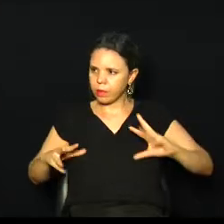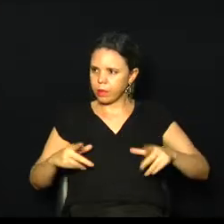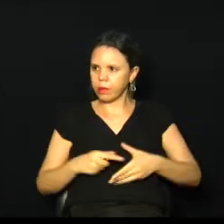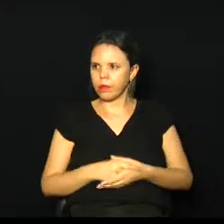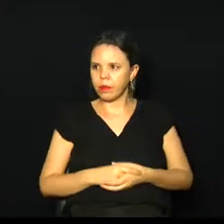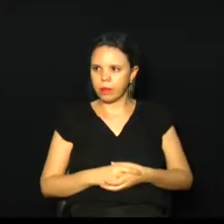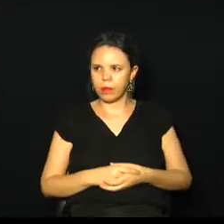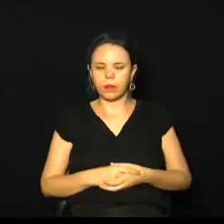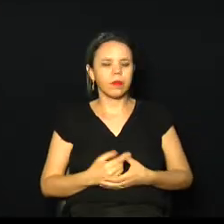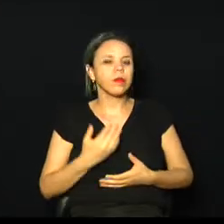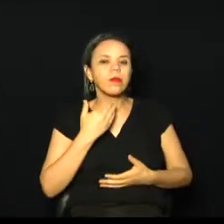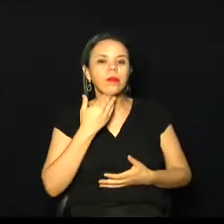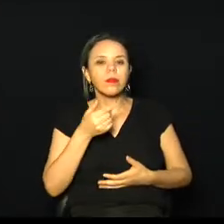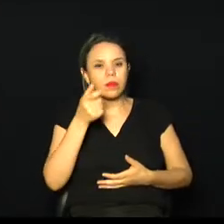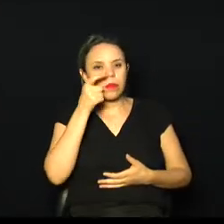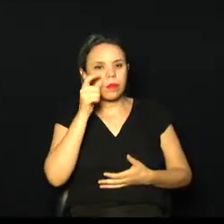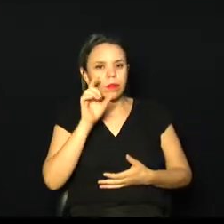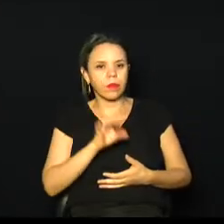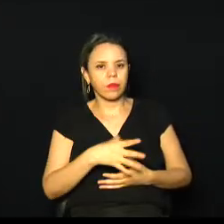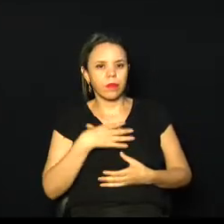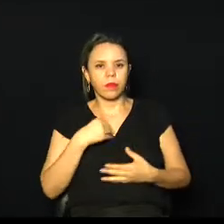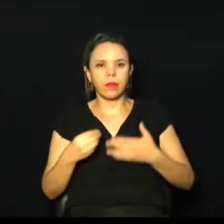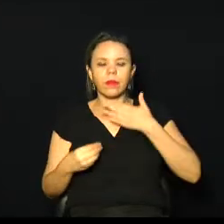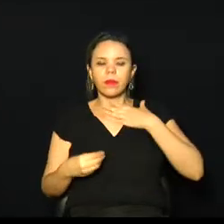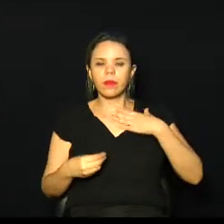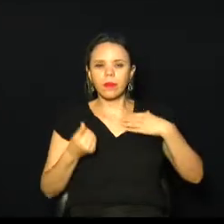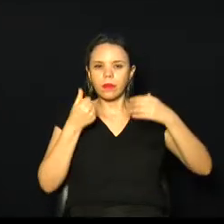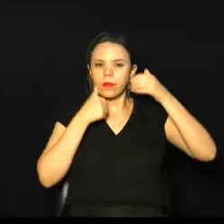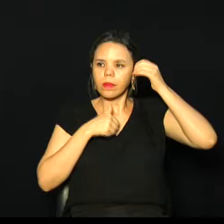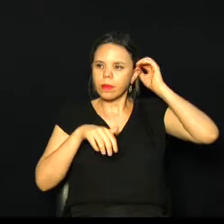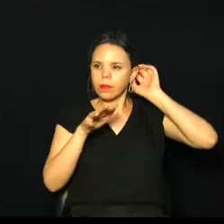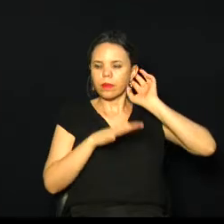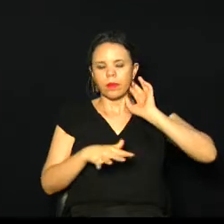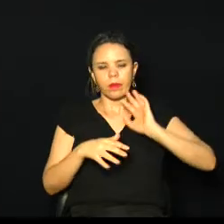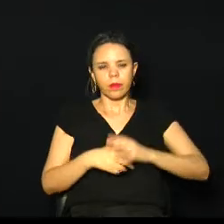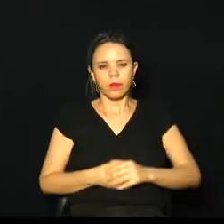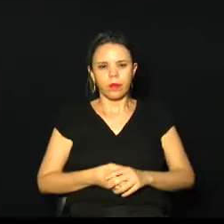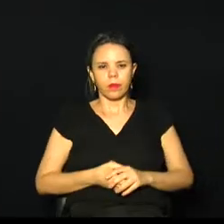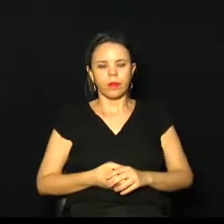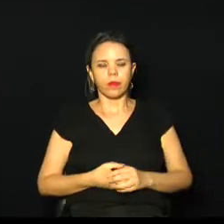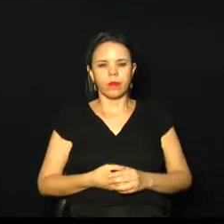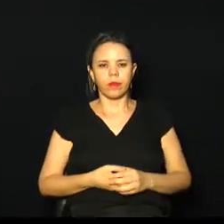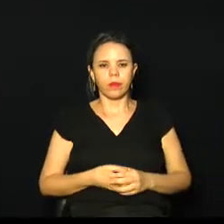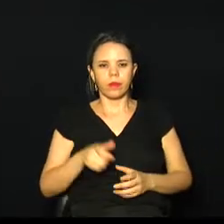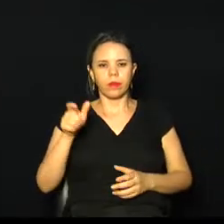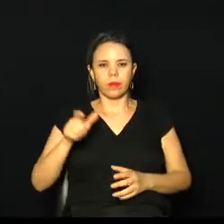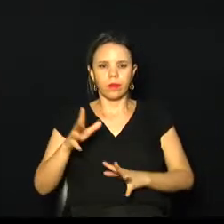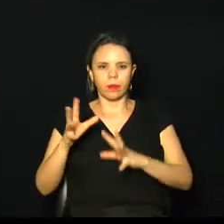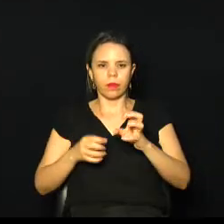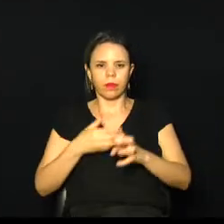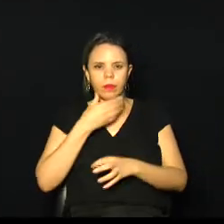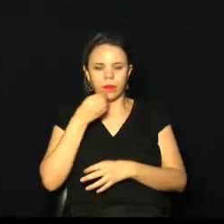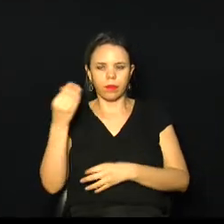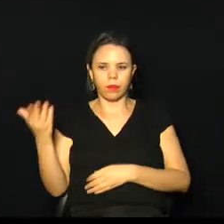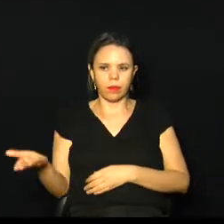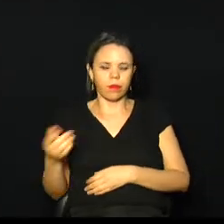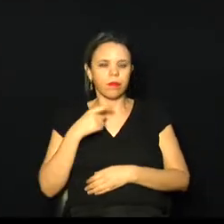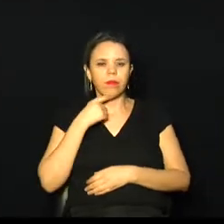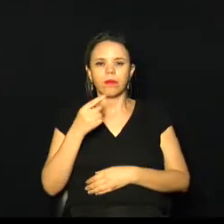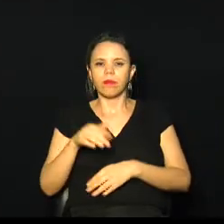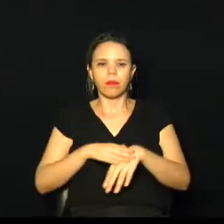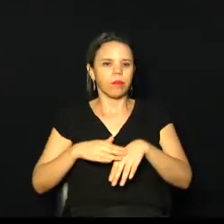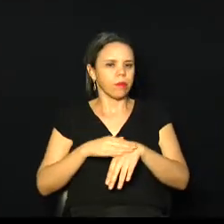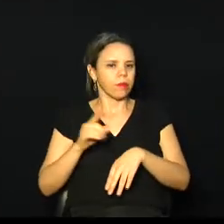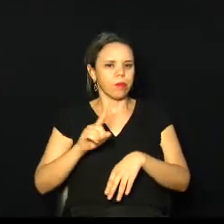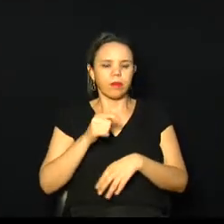Então, não basta olhar apenas para os filhos e para a mulher. Se o causador dos conflitos é o homem, e ninguém conversou com